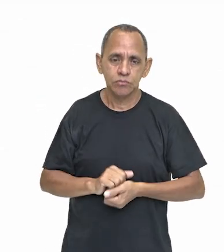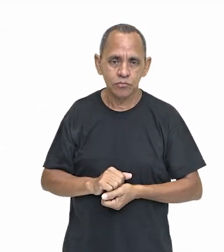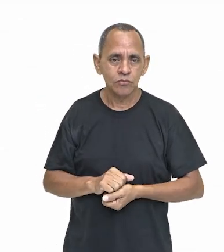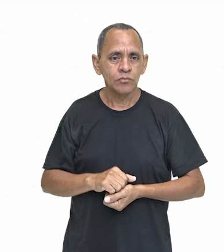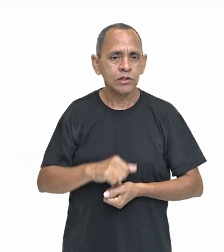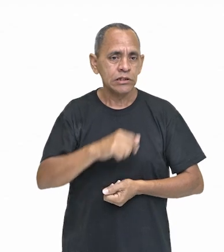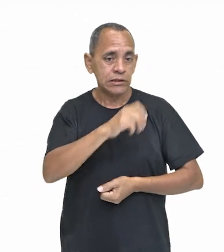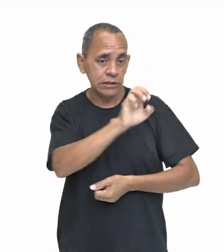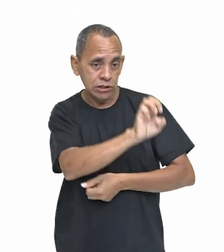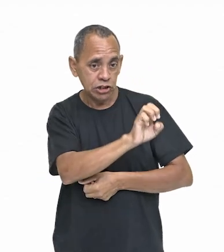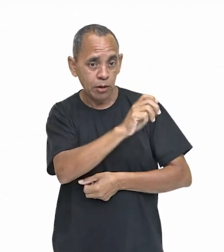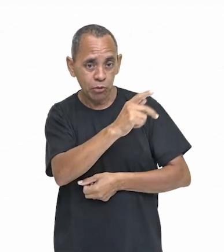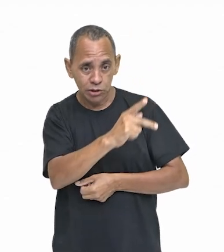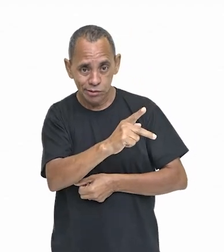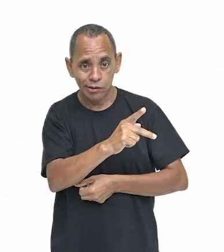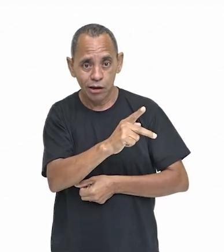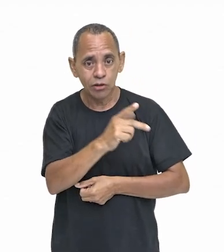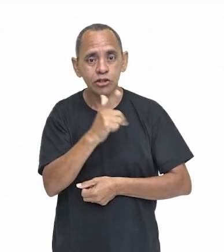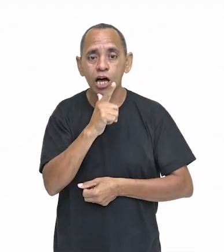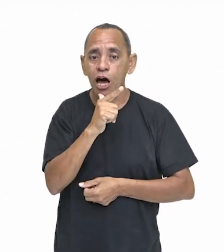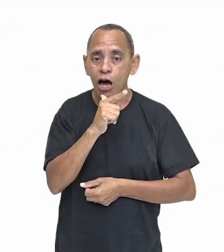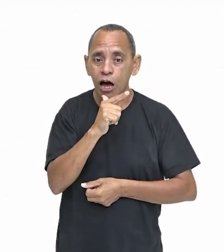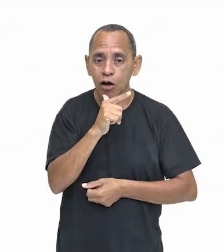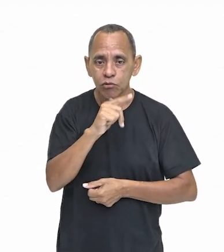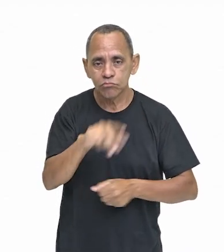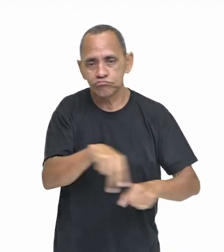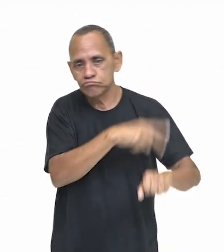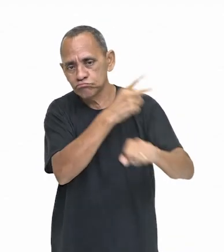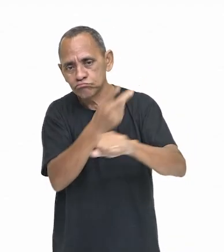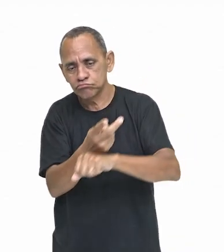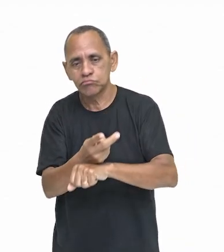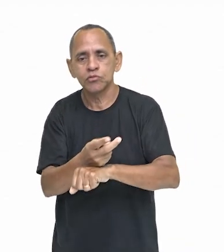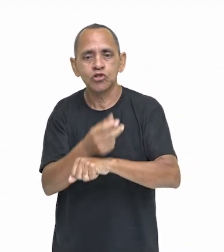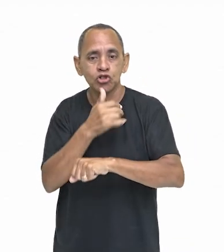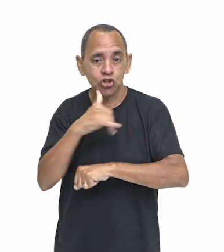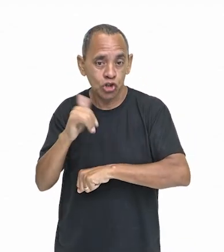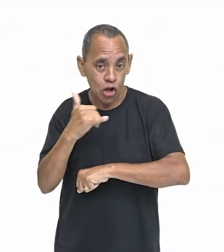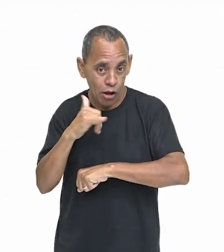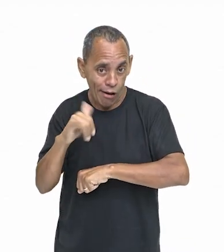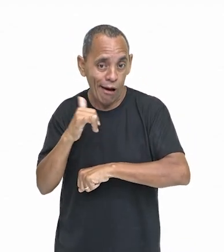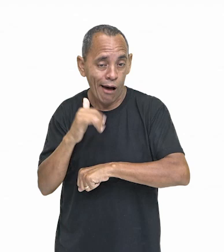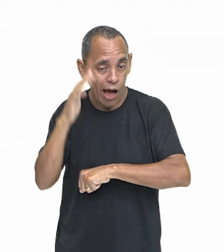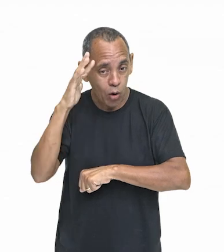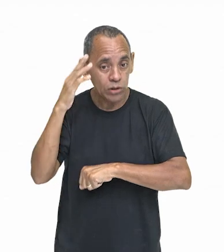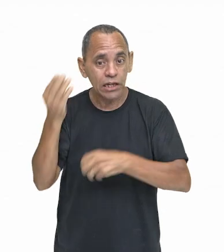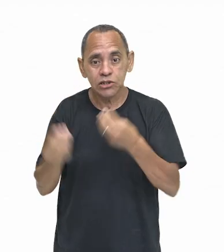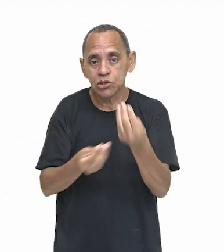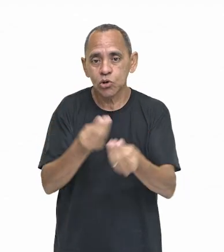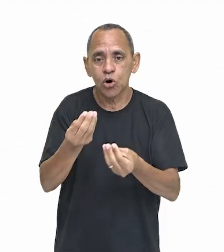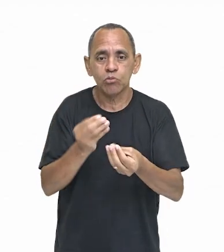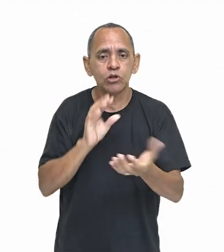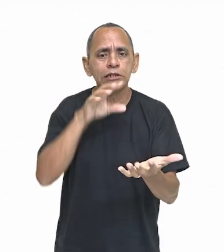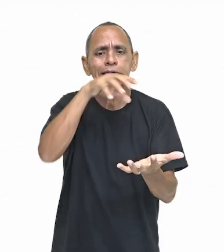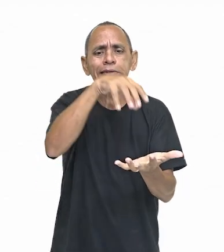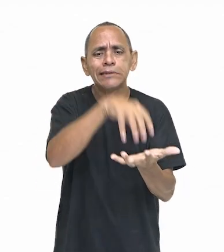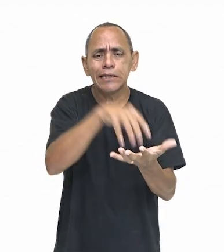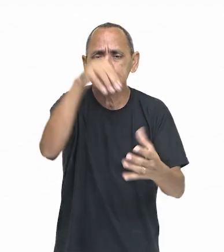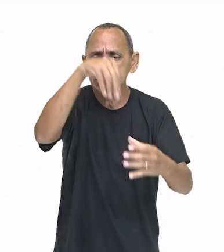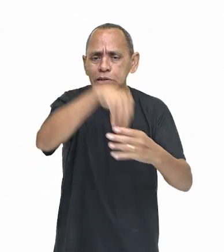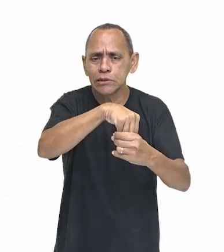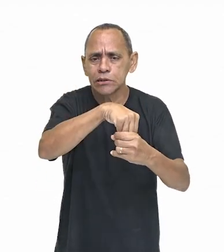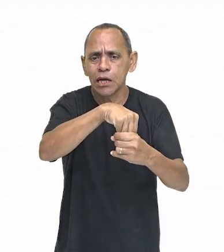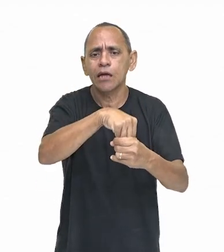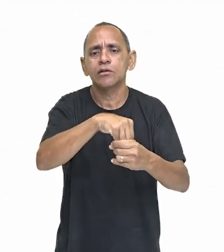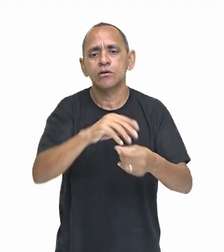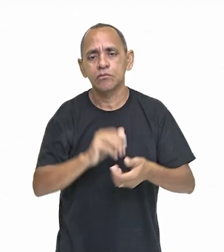água em energia elétrica acontece no interior das